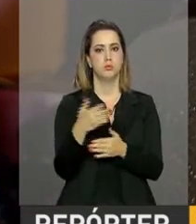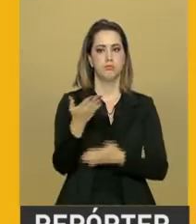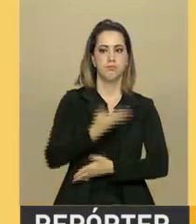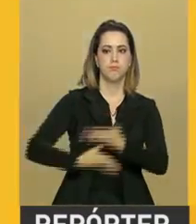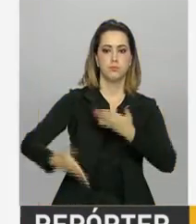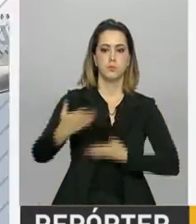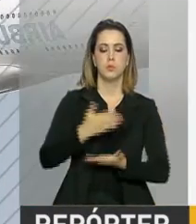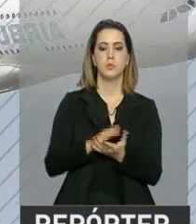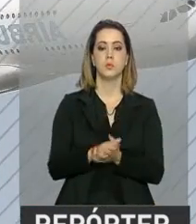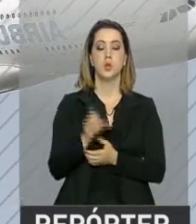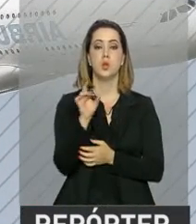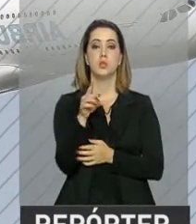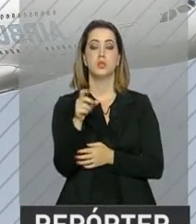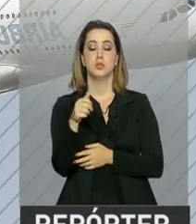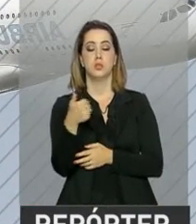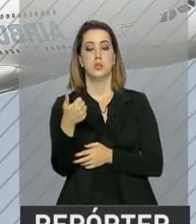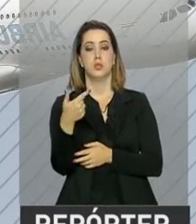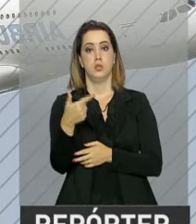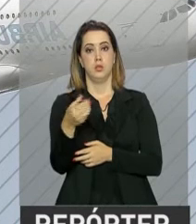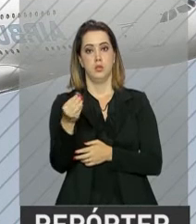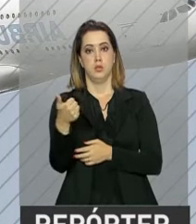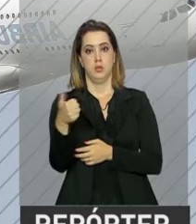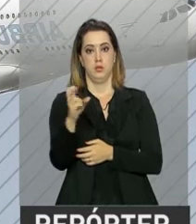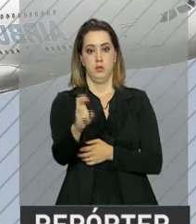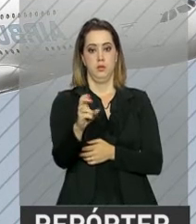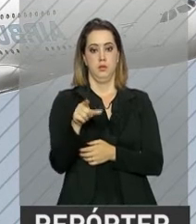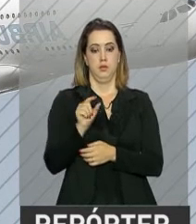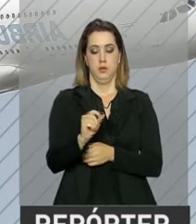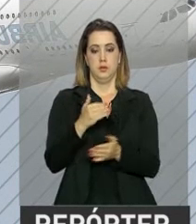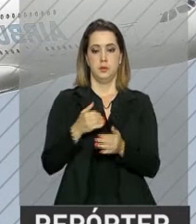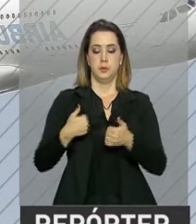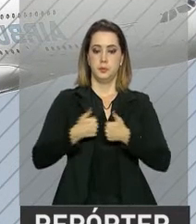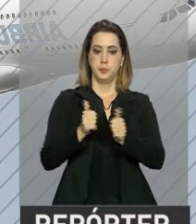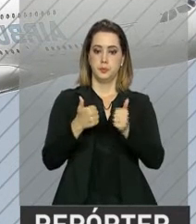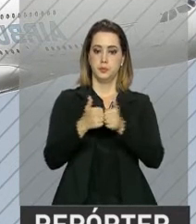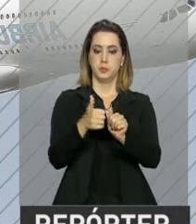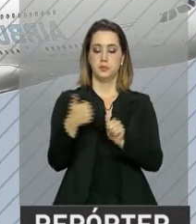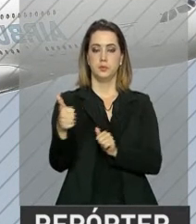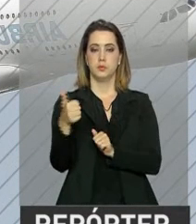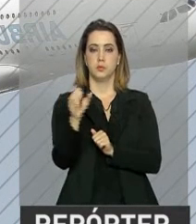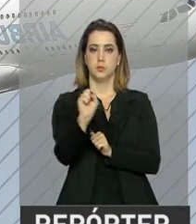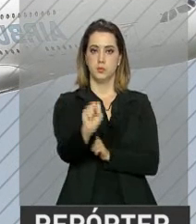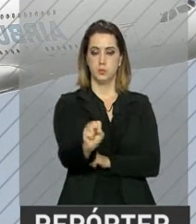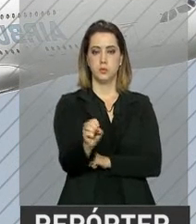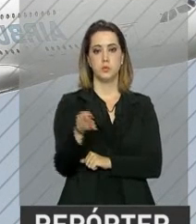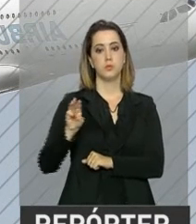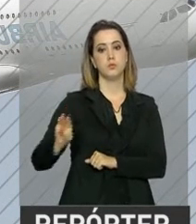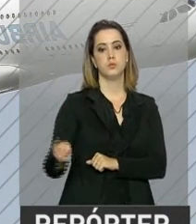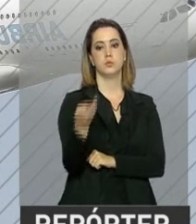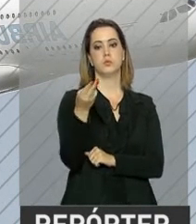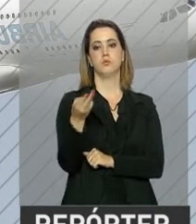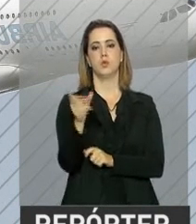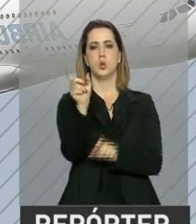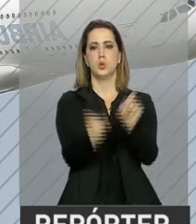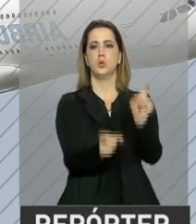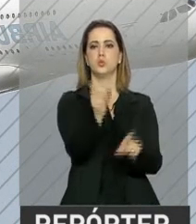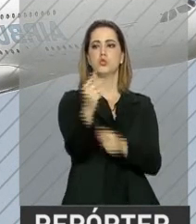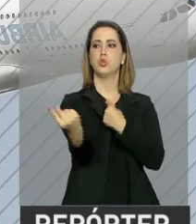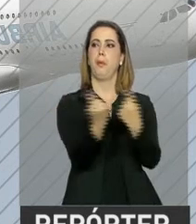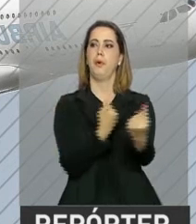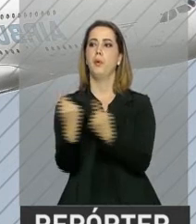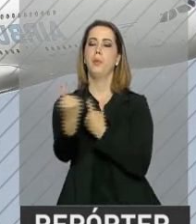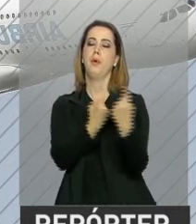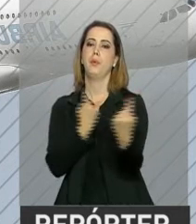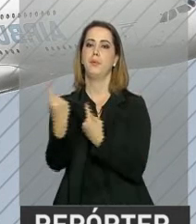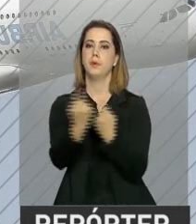concessões. Só em 2015, o setor aéreo brasileiro transportou cerca de 118 milhões de passageiros.